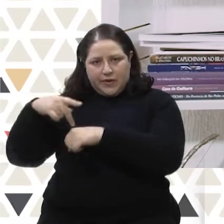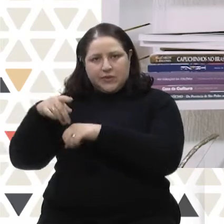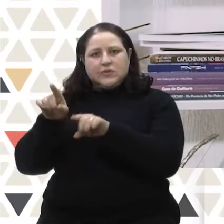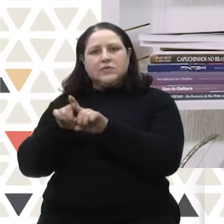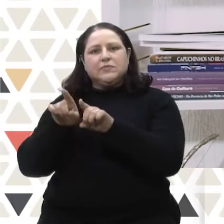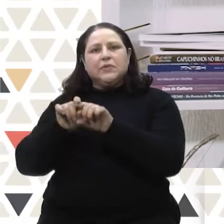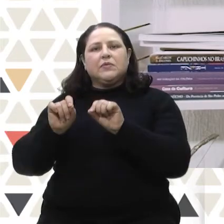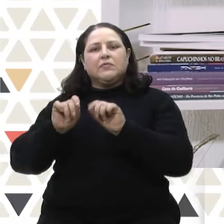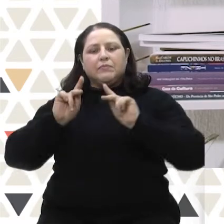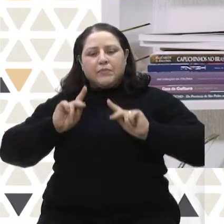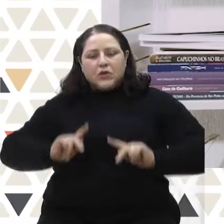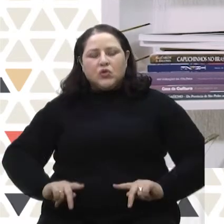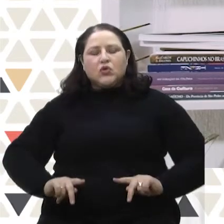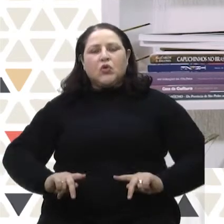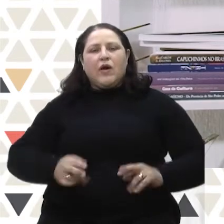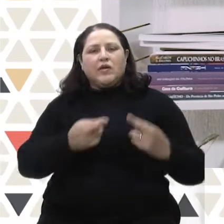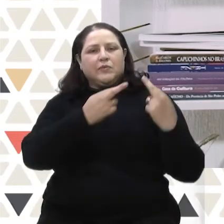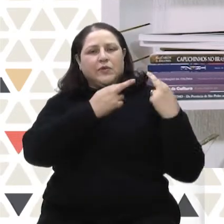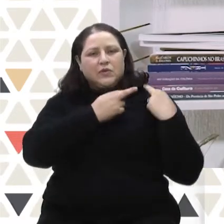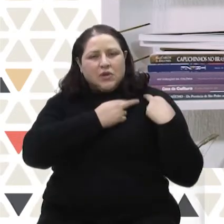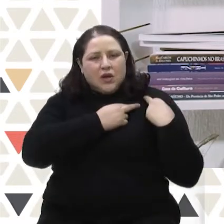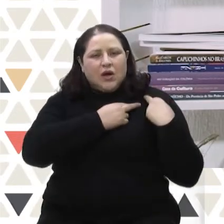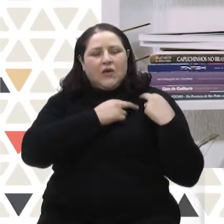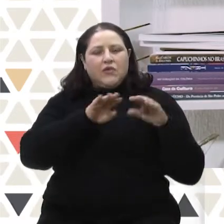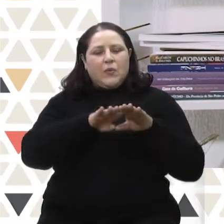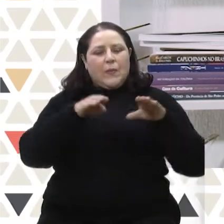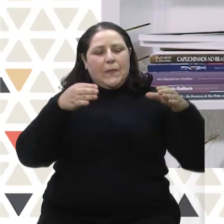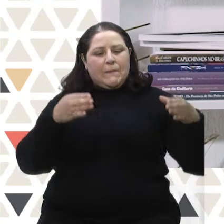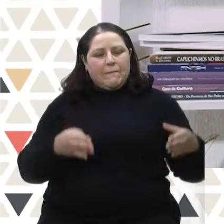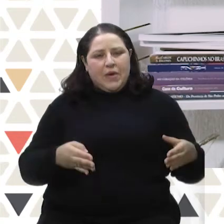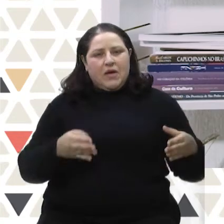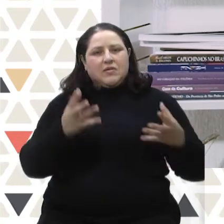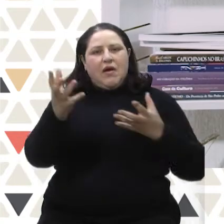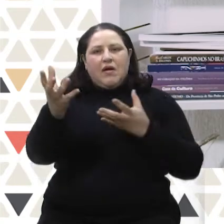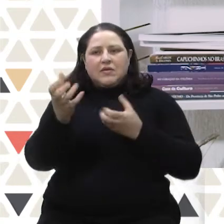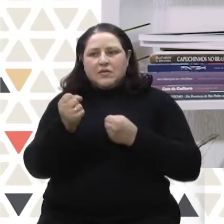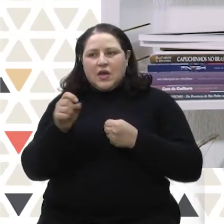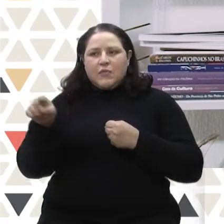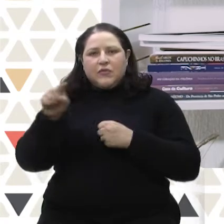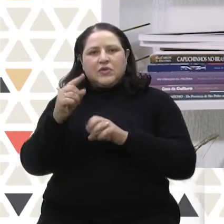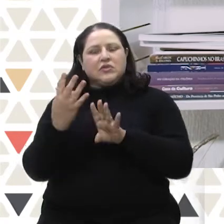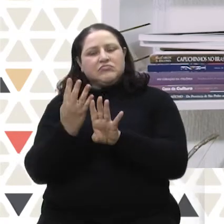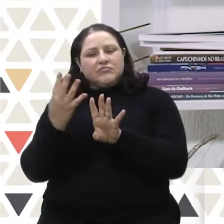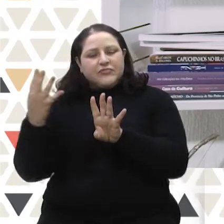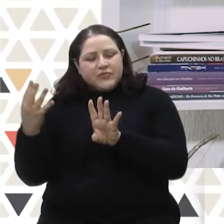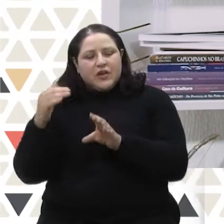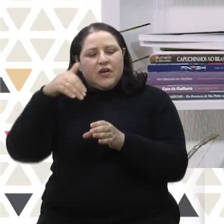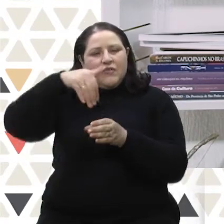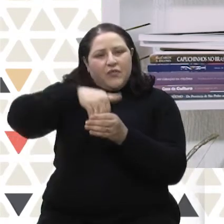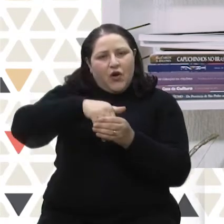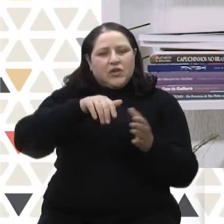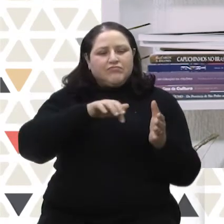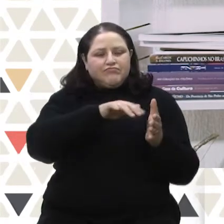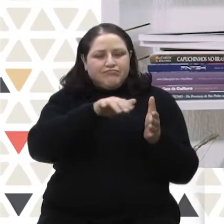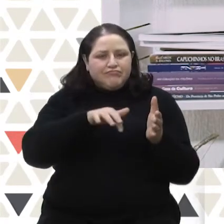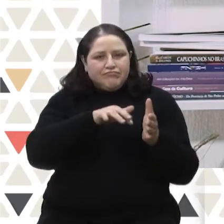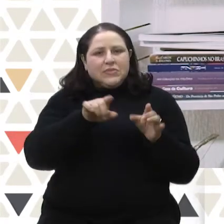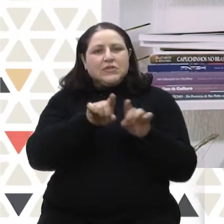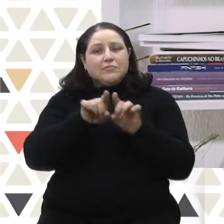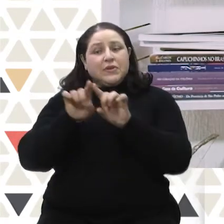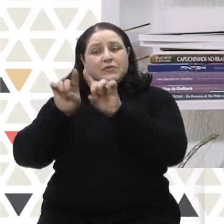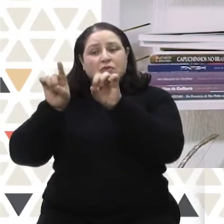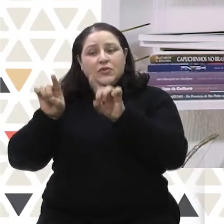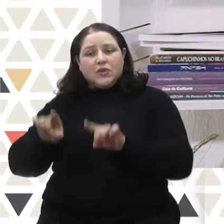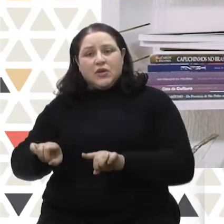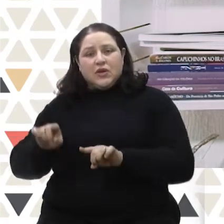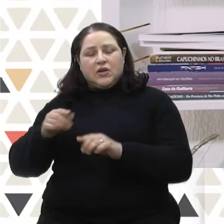no exterior, os componentes das mesas no momento da eleição, quando vocês são recebidos nas sessões eleitorais, e